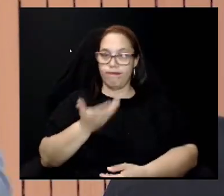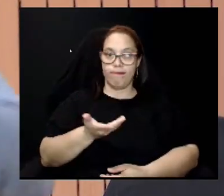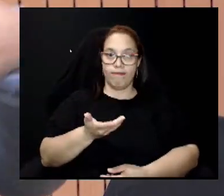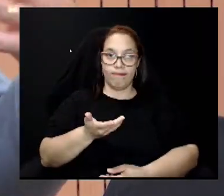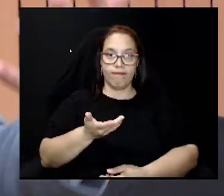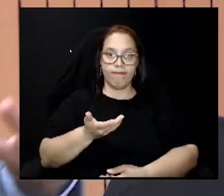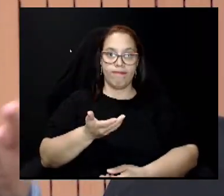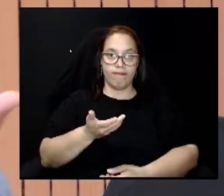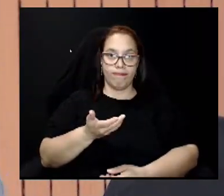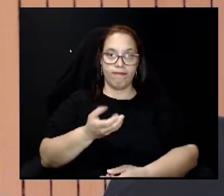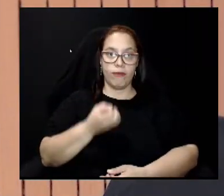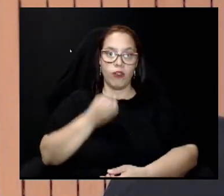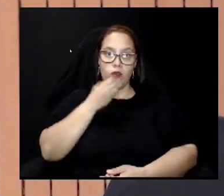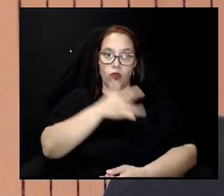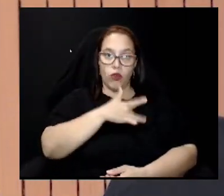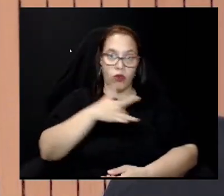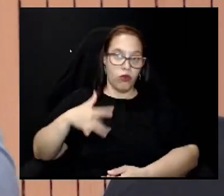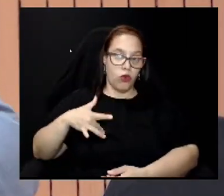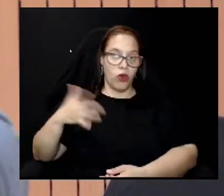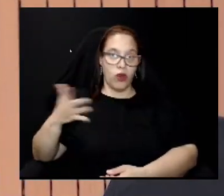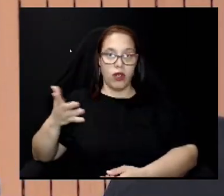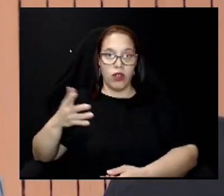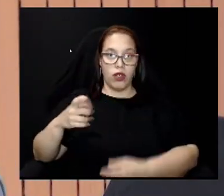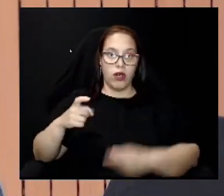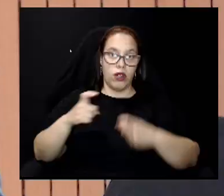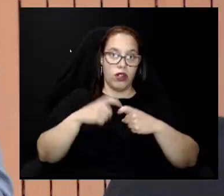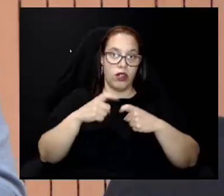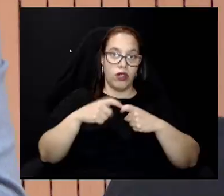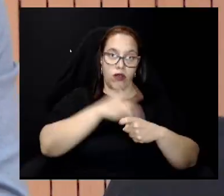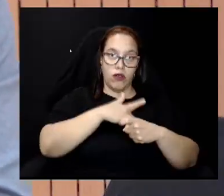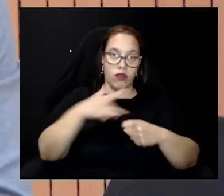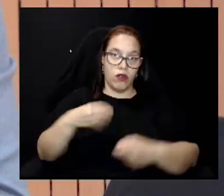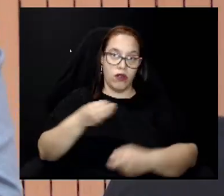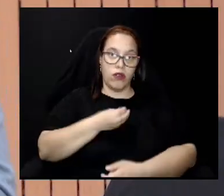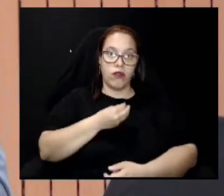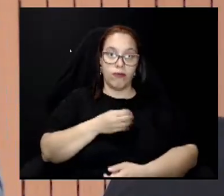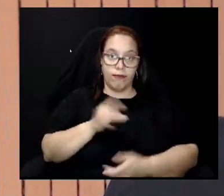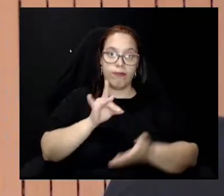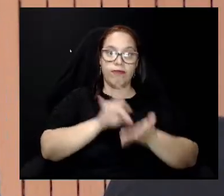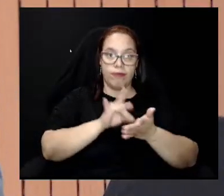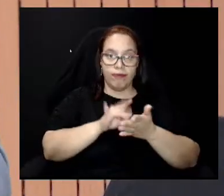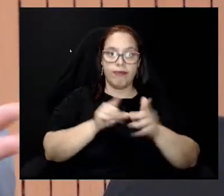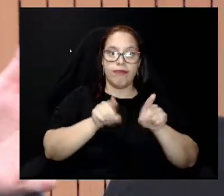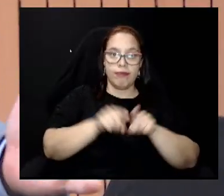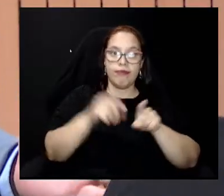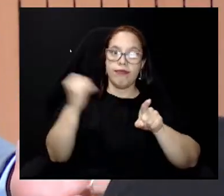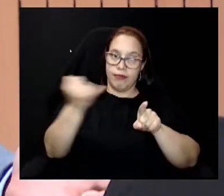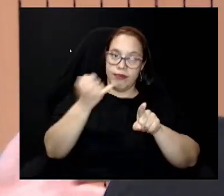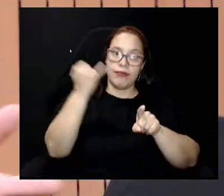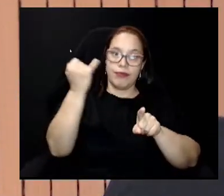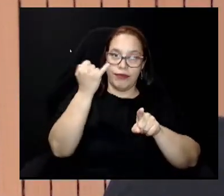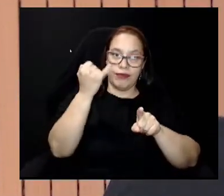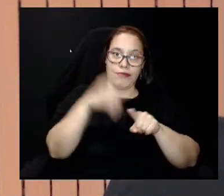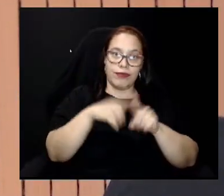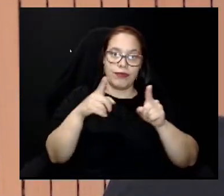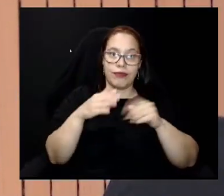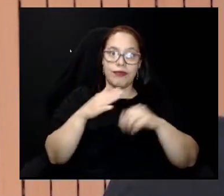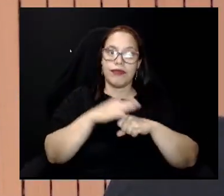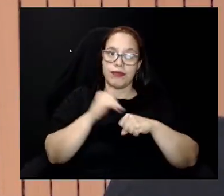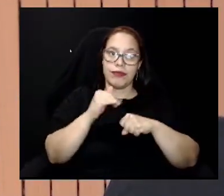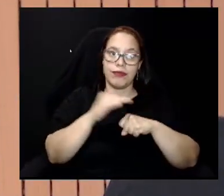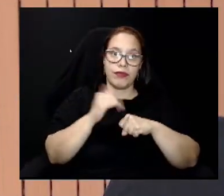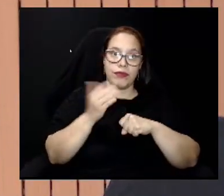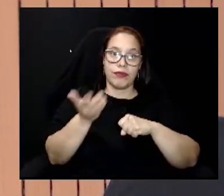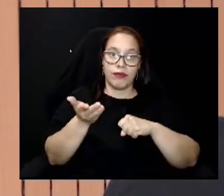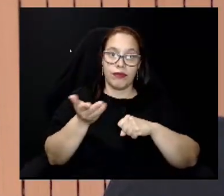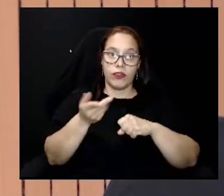boa saúde, à medicina do estilo de vida, sem sombra de dúvidas. Isso também é importante, mais agradável, né? Mas acho que falar de